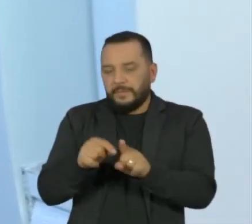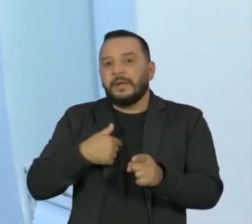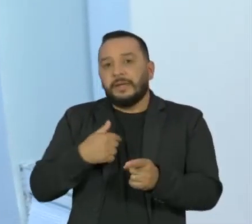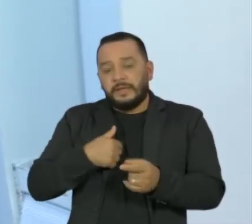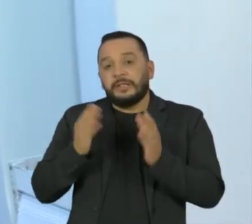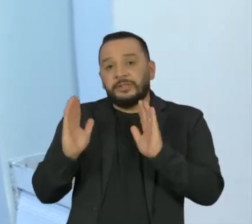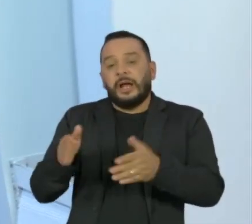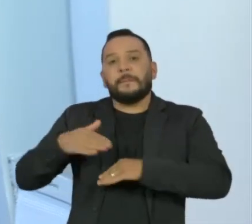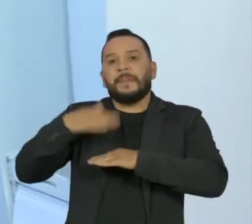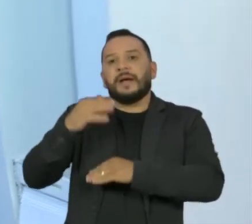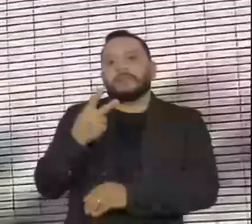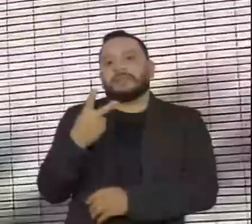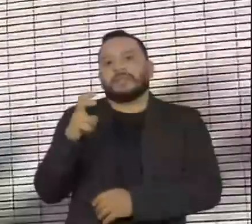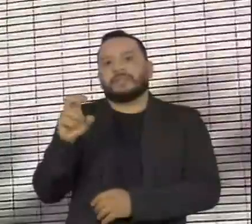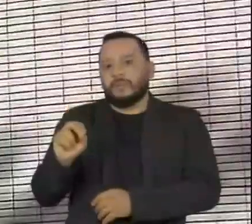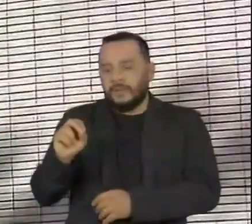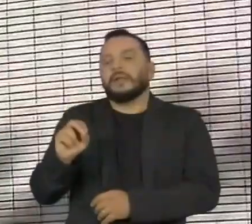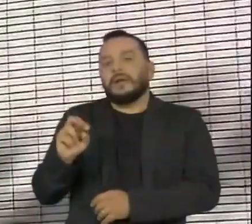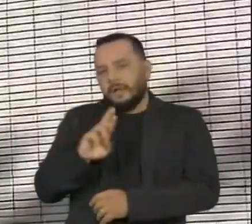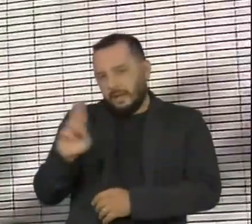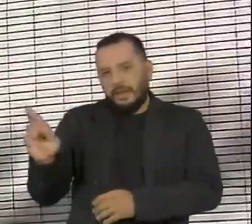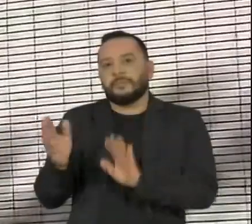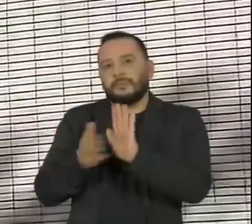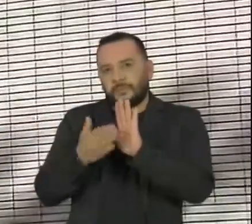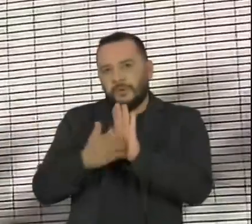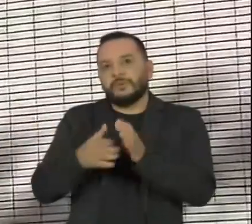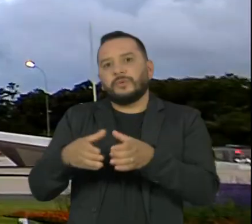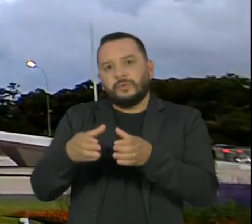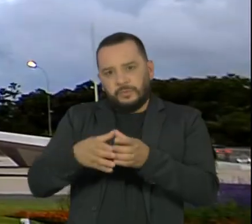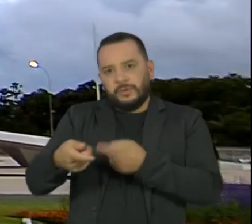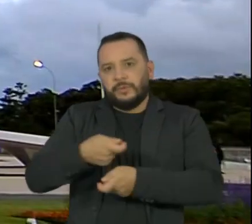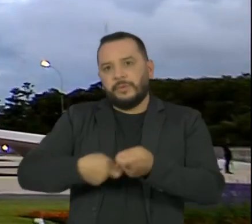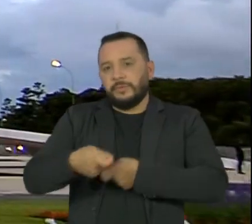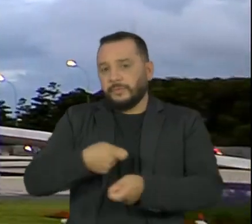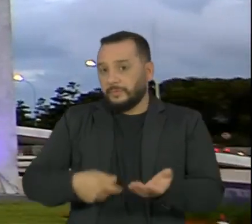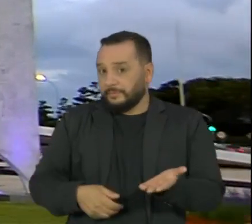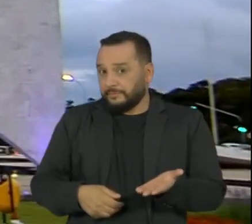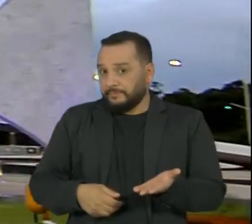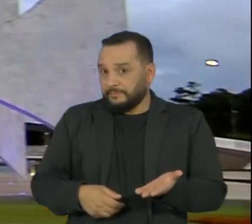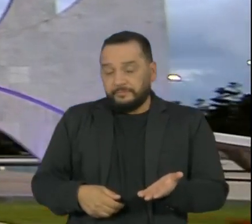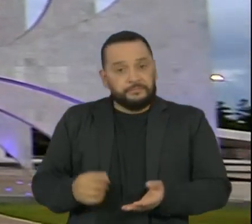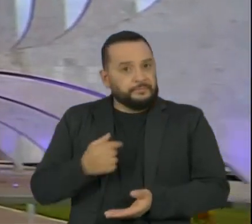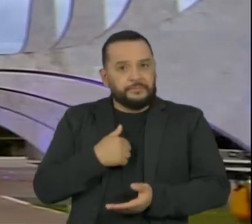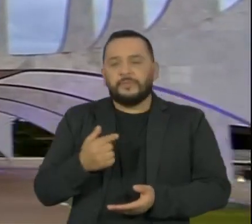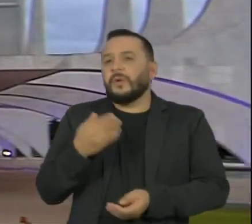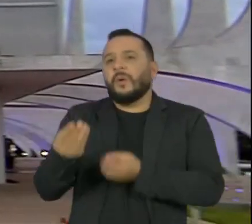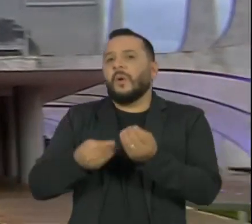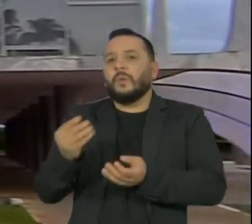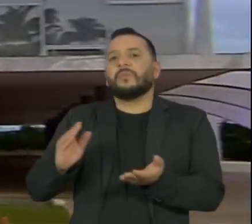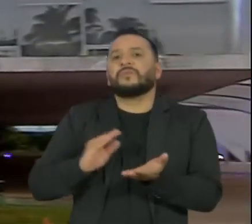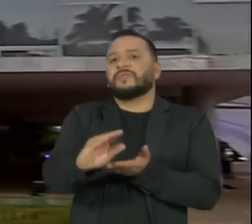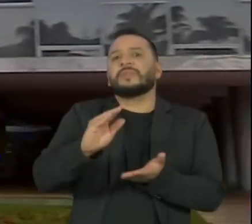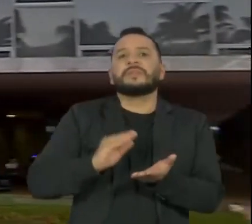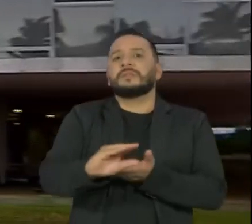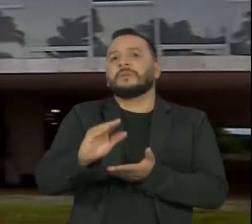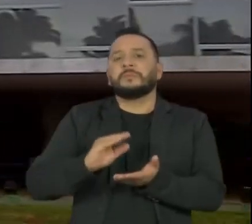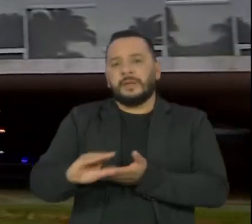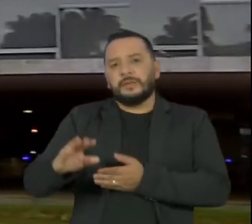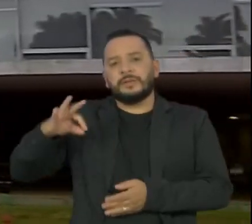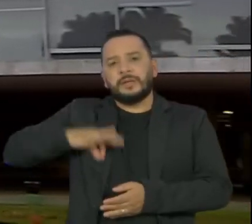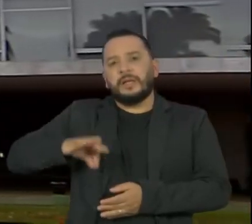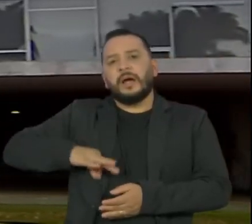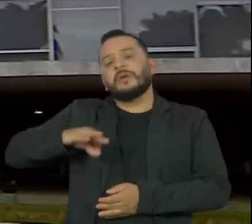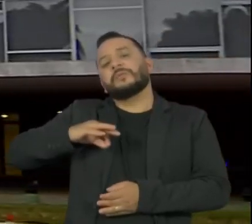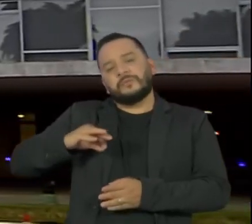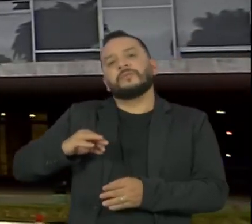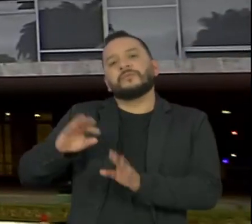R$ 250 propostos pela equipe econômica. Como não existe fonte de financiamento para o novo programa, o